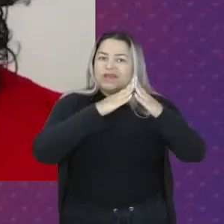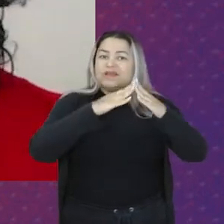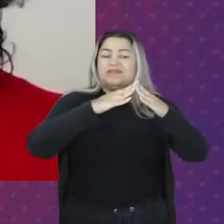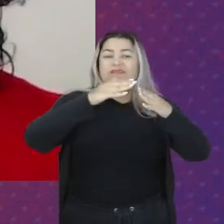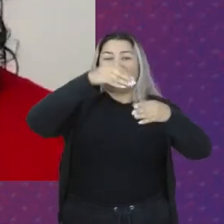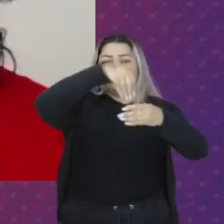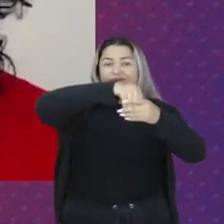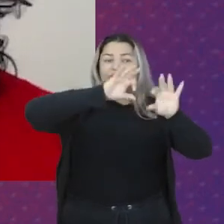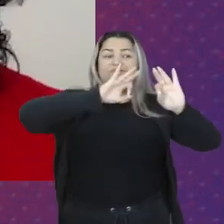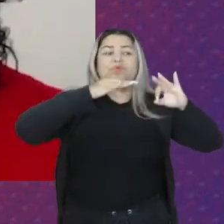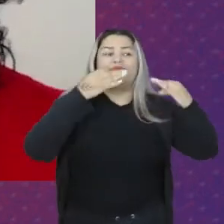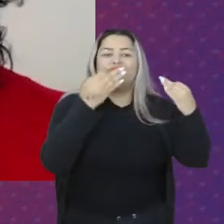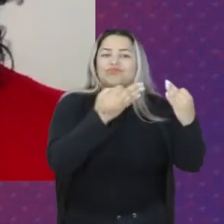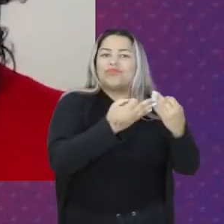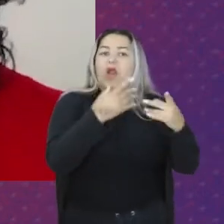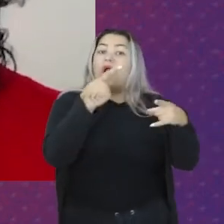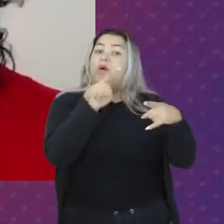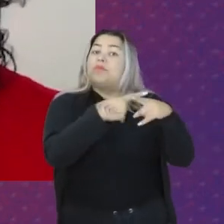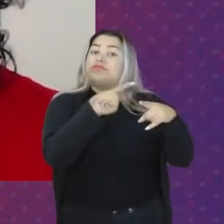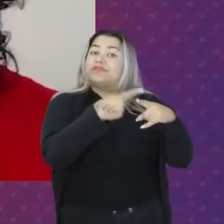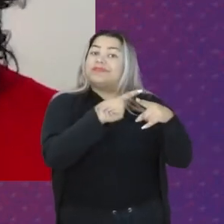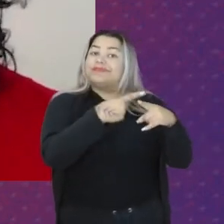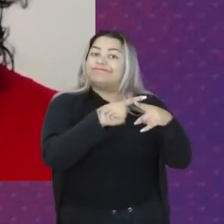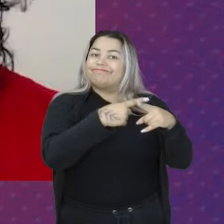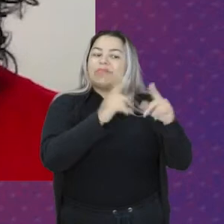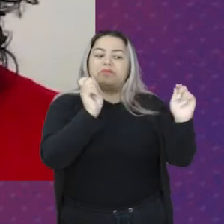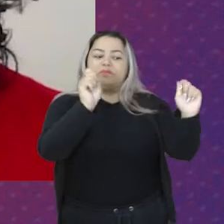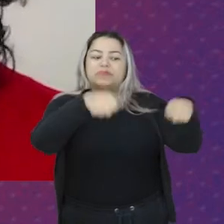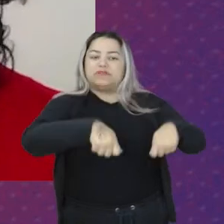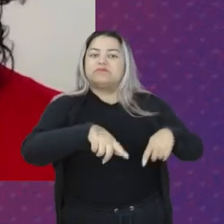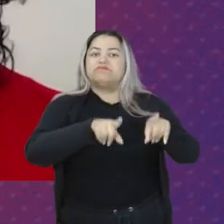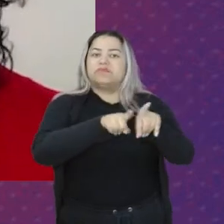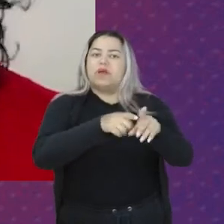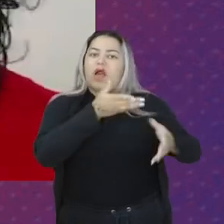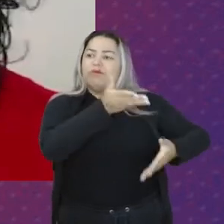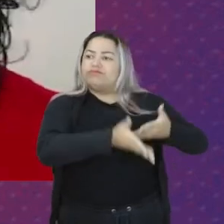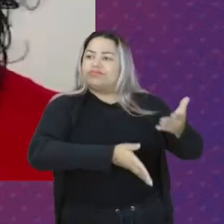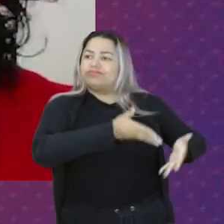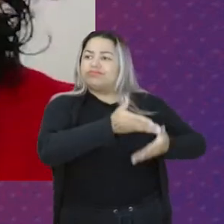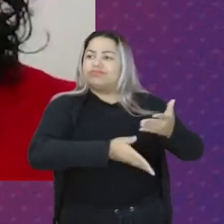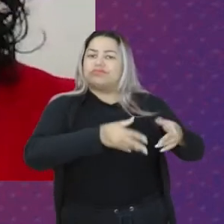intrafamiliar. E é por isso que a gente precisa tratar sobre isso.